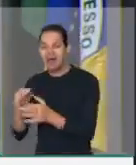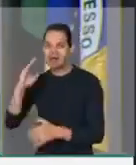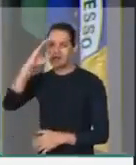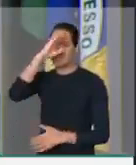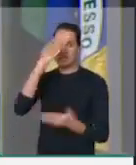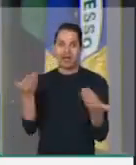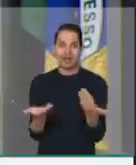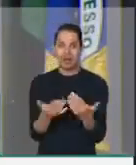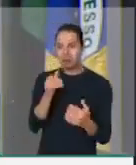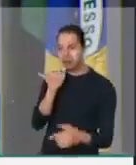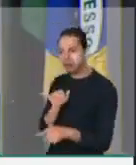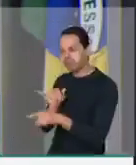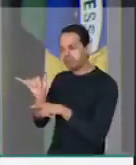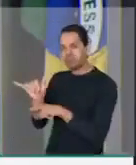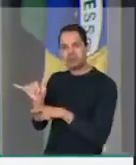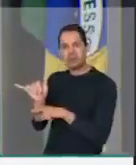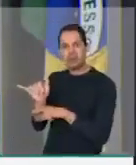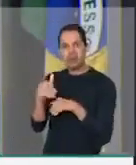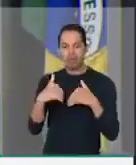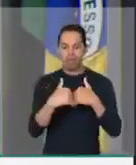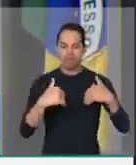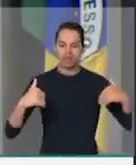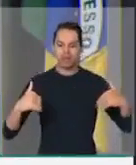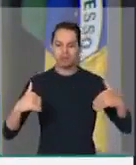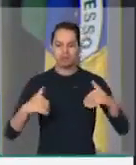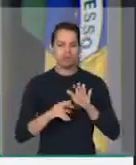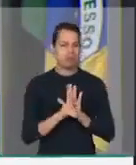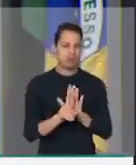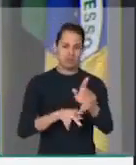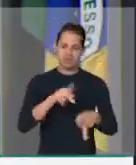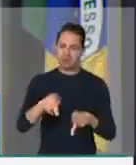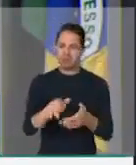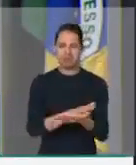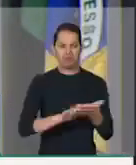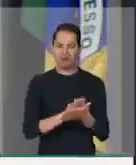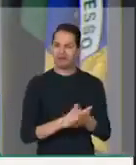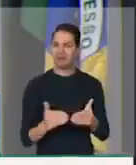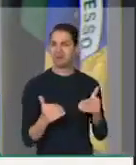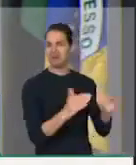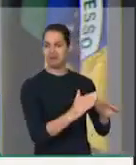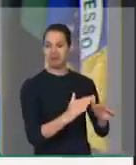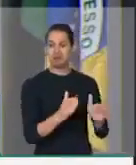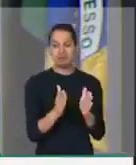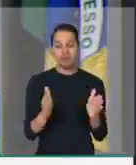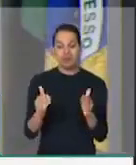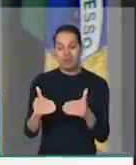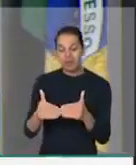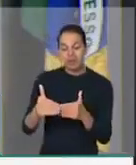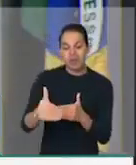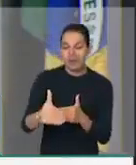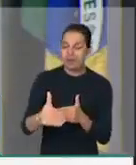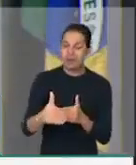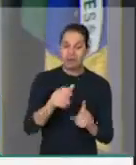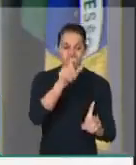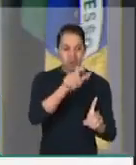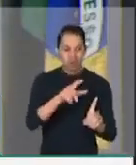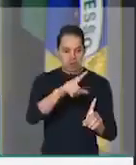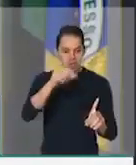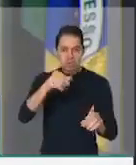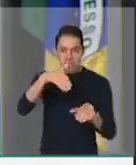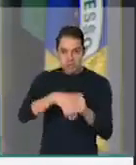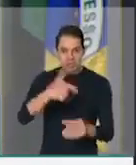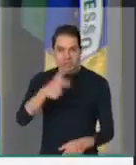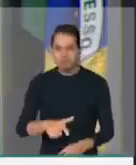presidente bolsonaro e o traiu então representa mais ninguém inclusive na legislatura seguinte a próxima mostrar a mais aqui